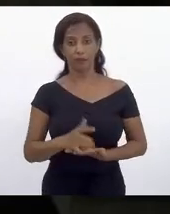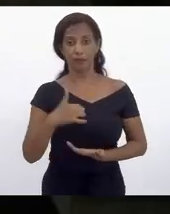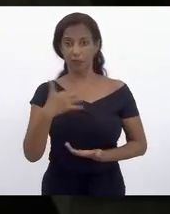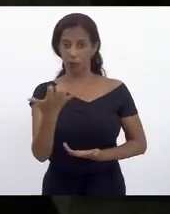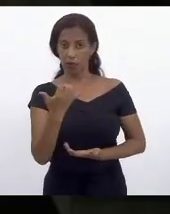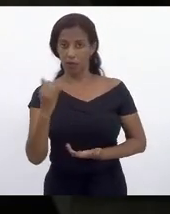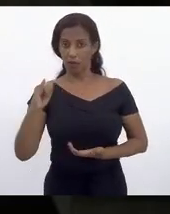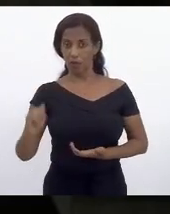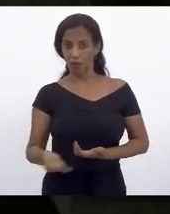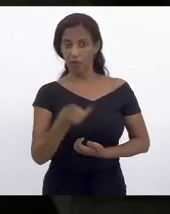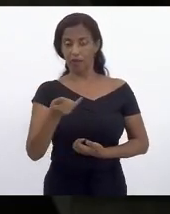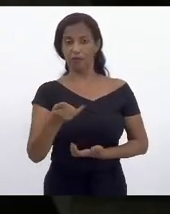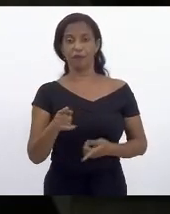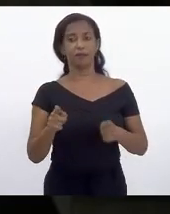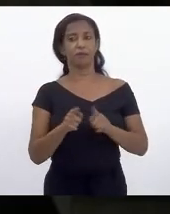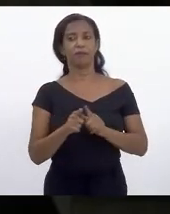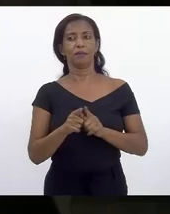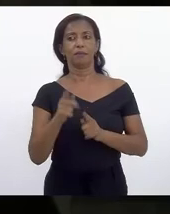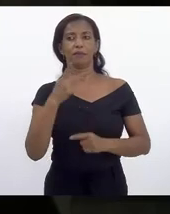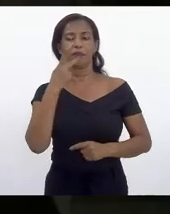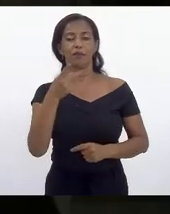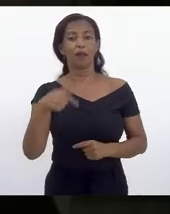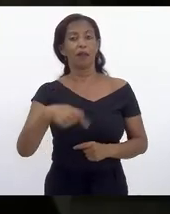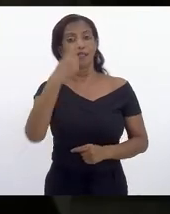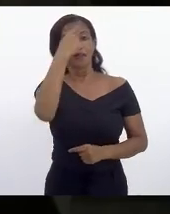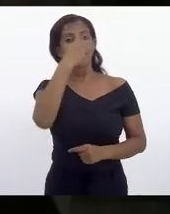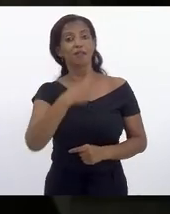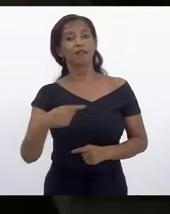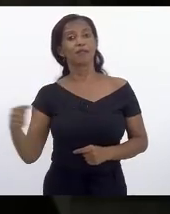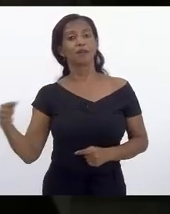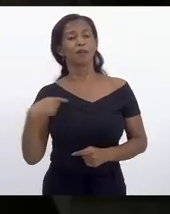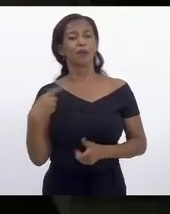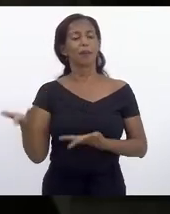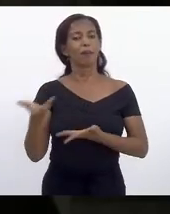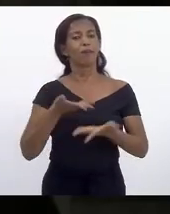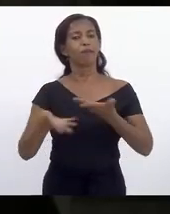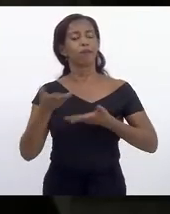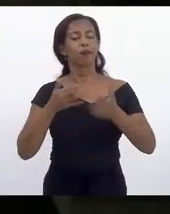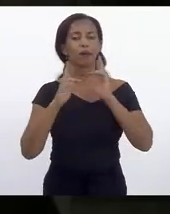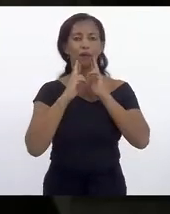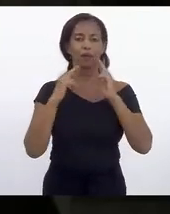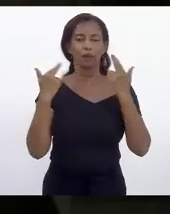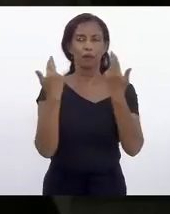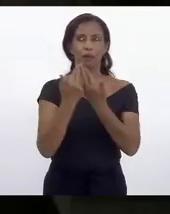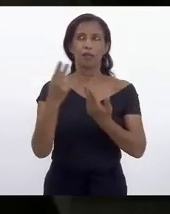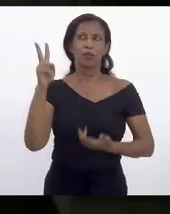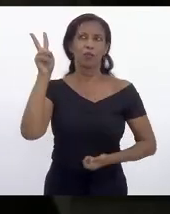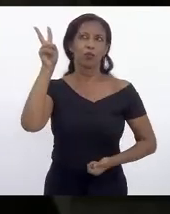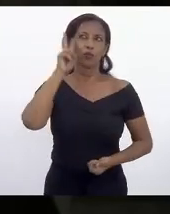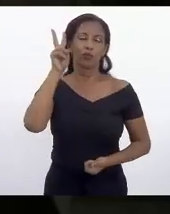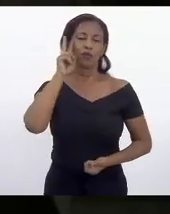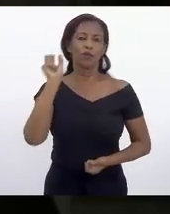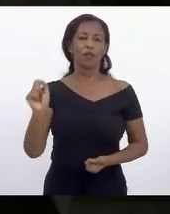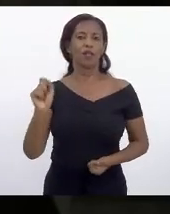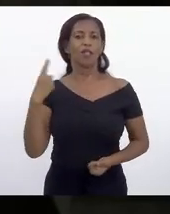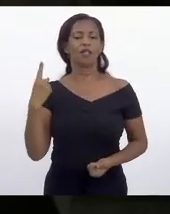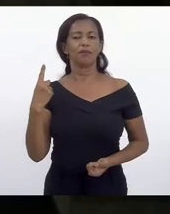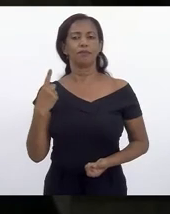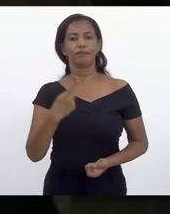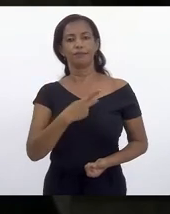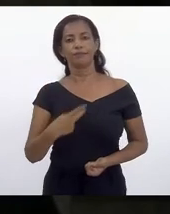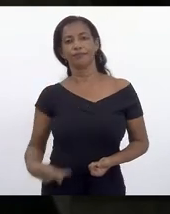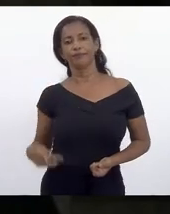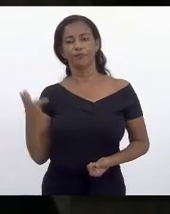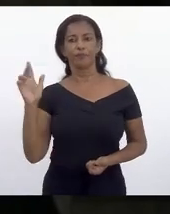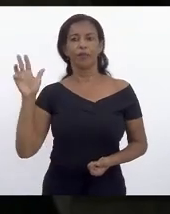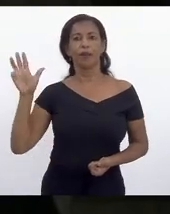essa oportunidade para dizer que esta semana eu participei de uma reunião, na segunda-feira, com o ex-presidente Lula. Todos